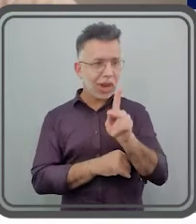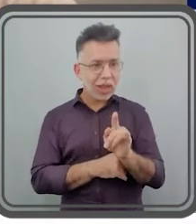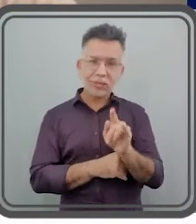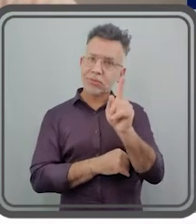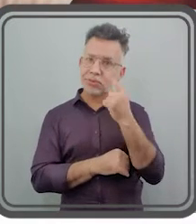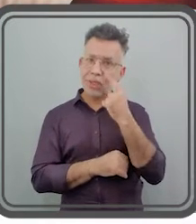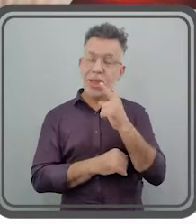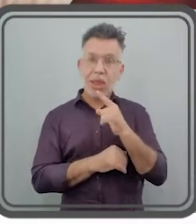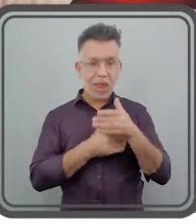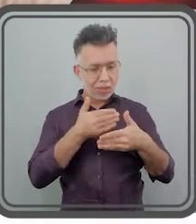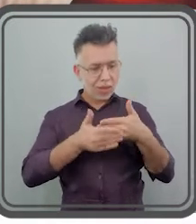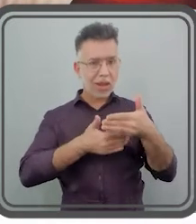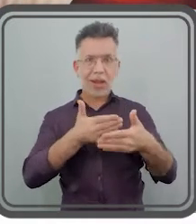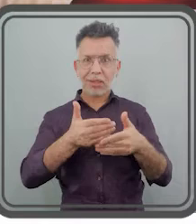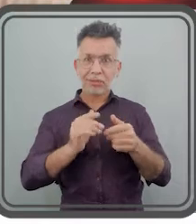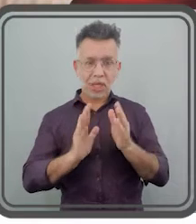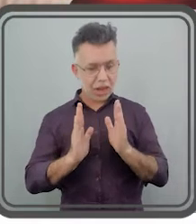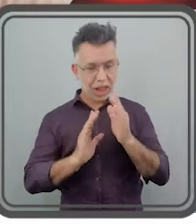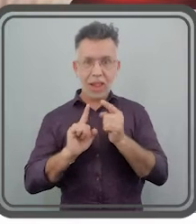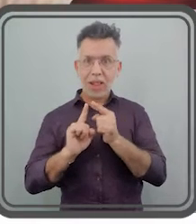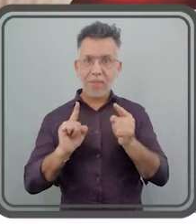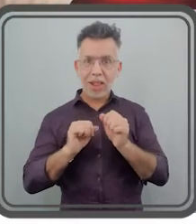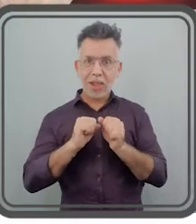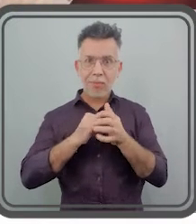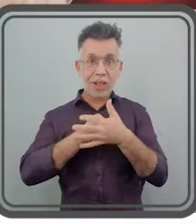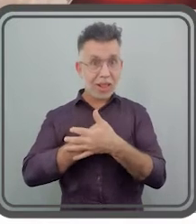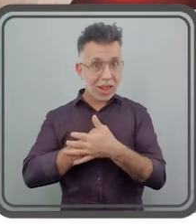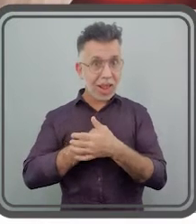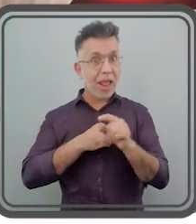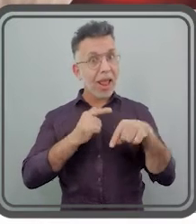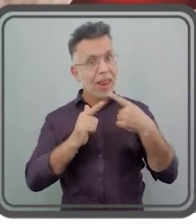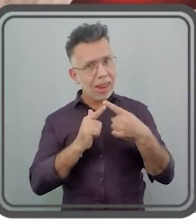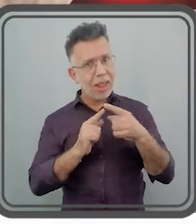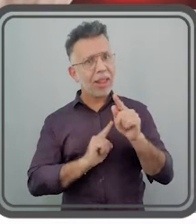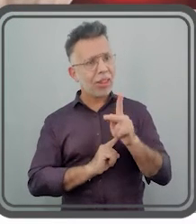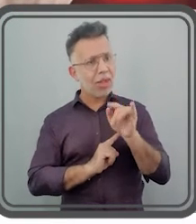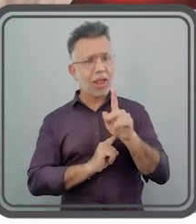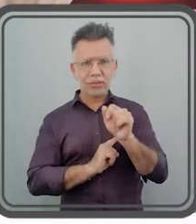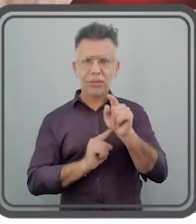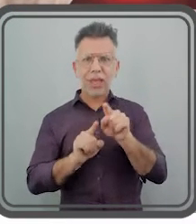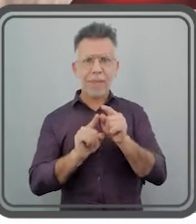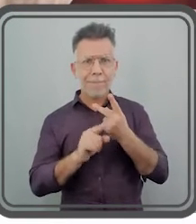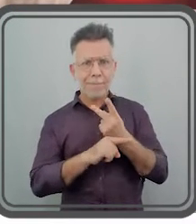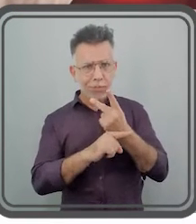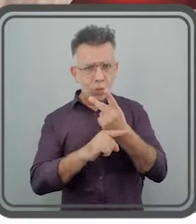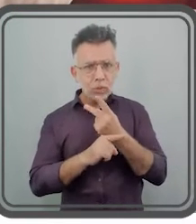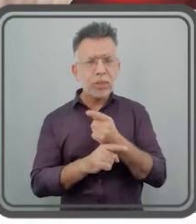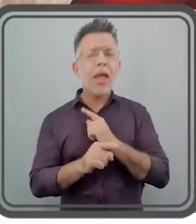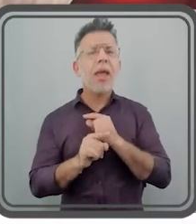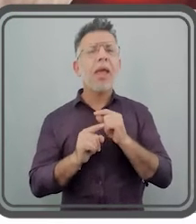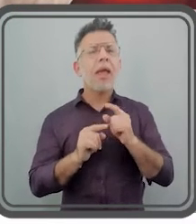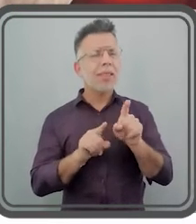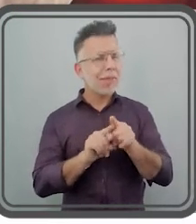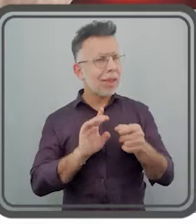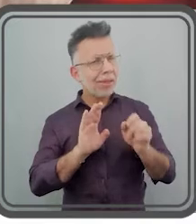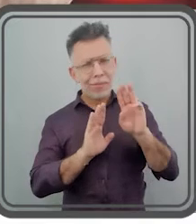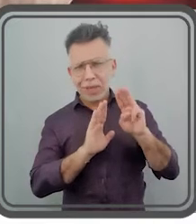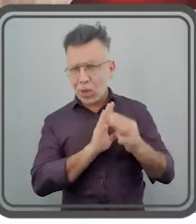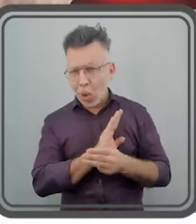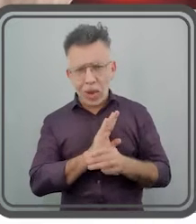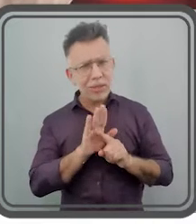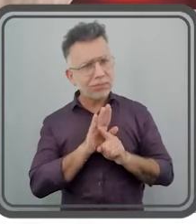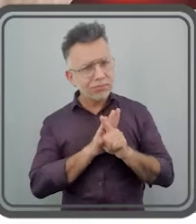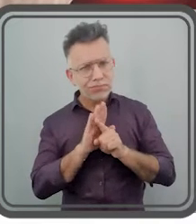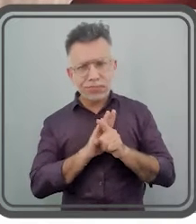mim e eu durante esse período de pandemia além do vetor das a parte de pelúcia né aqui a gente processa bilhões de buscas